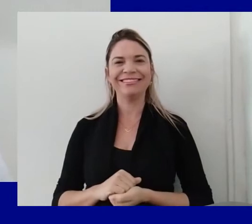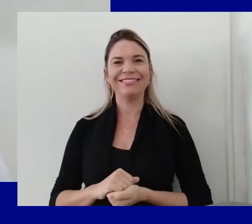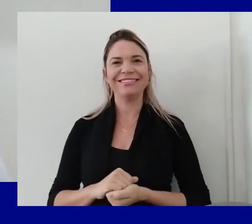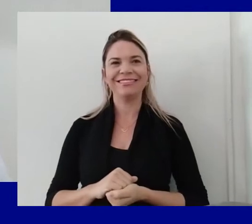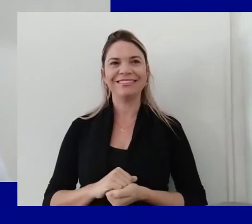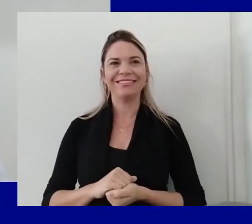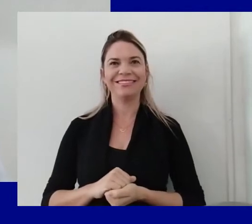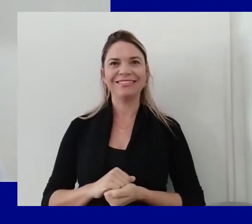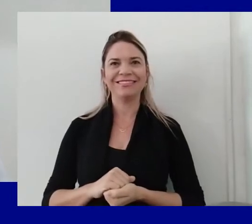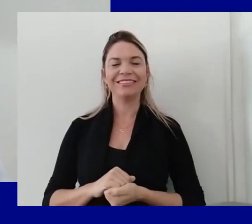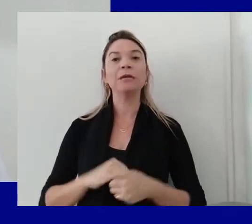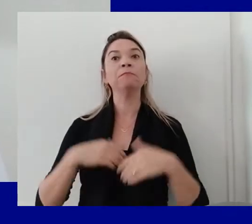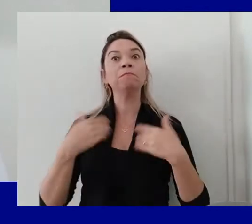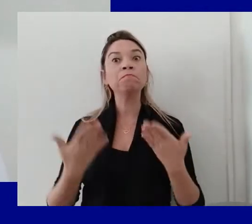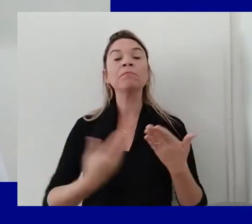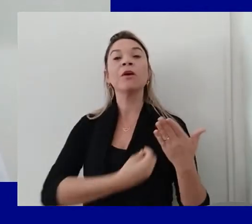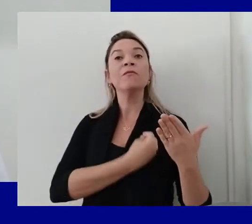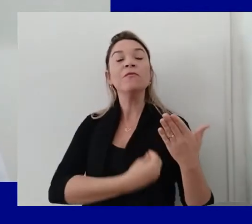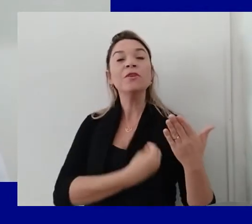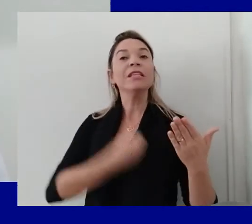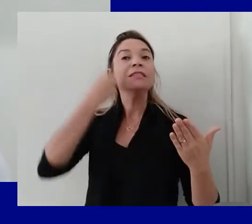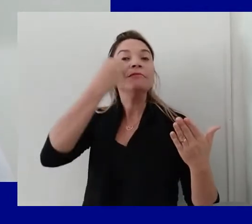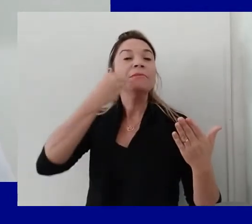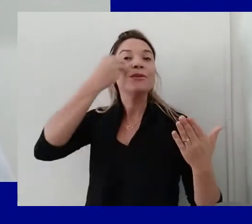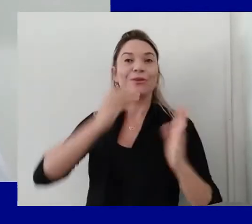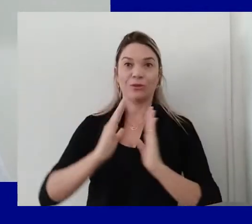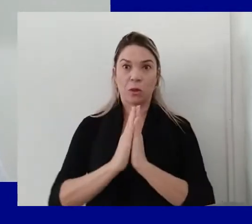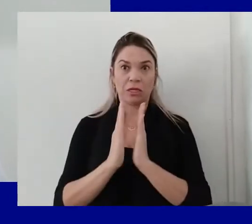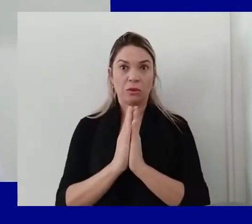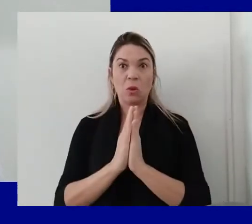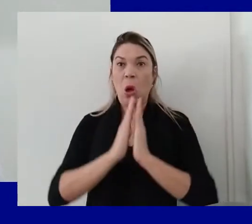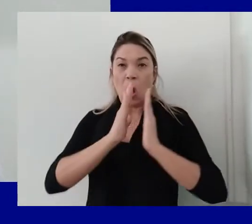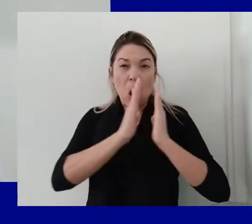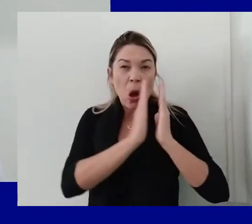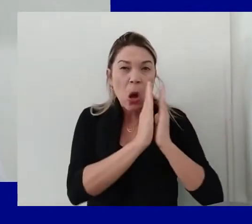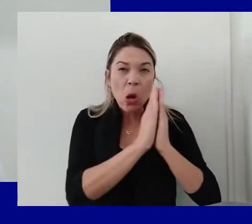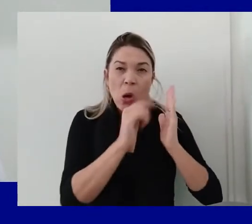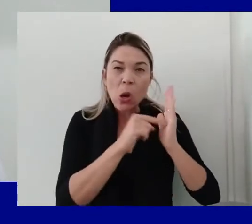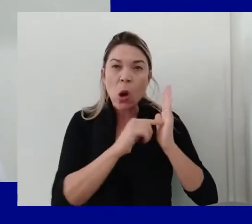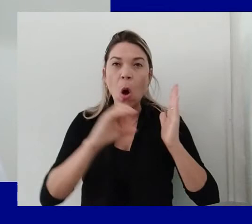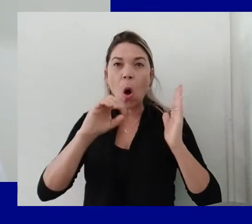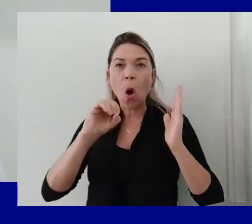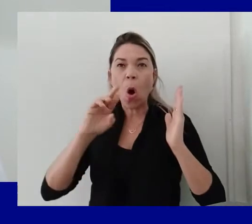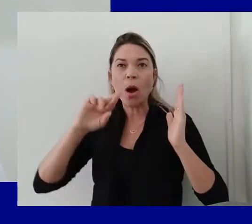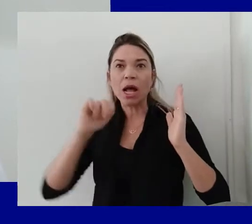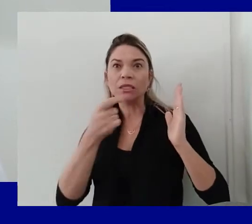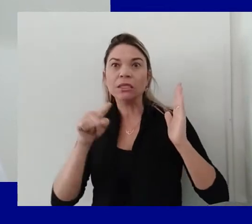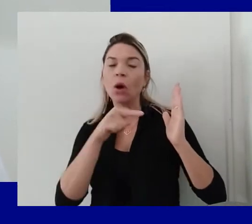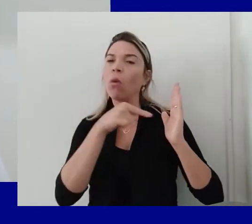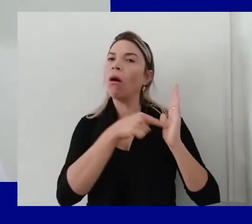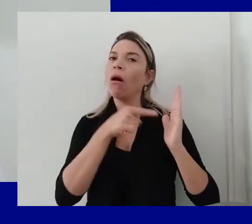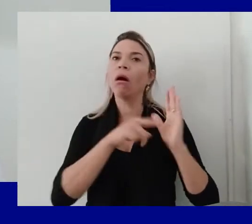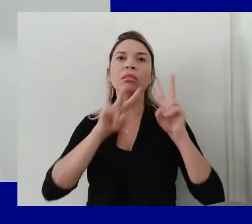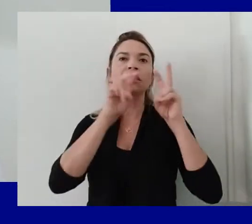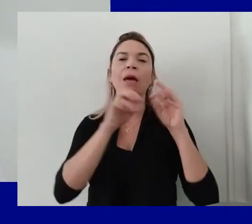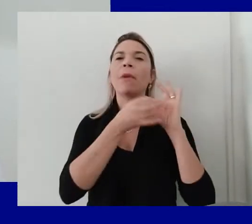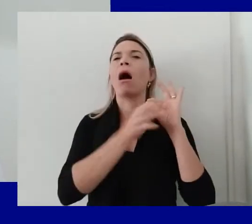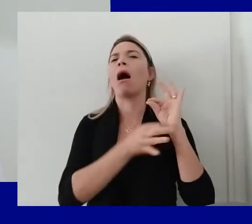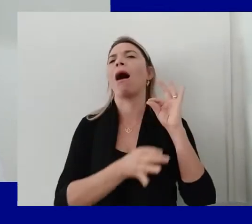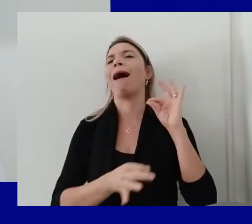E como a oração é um tema extenso e de suma importância, na aula de hoje vamos apenas